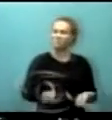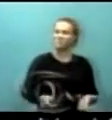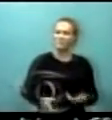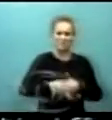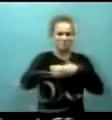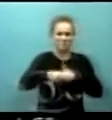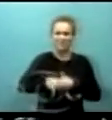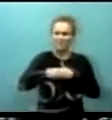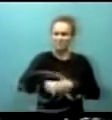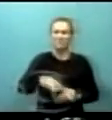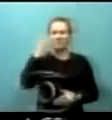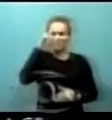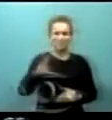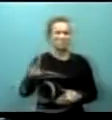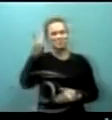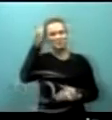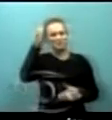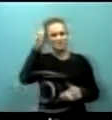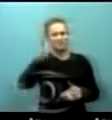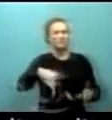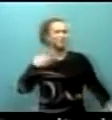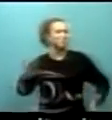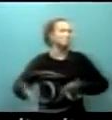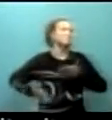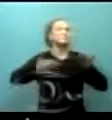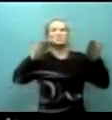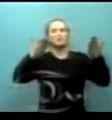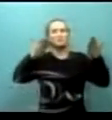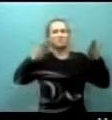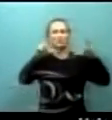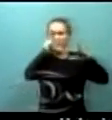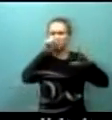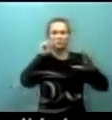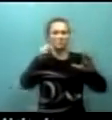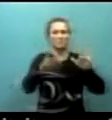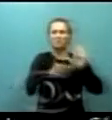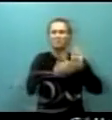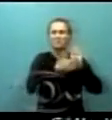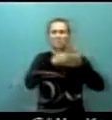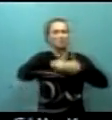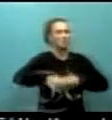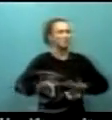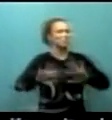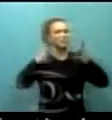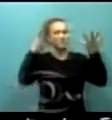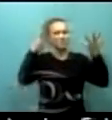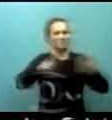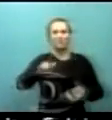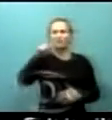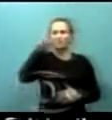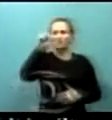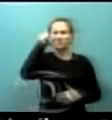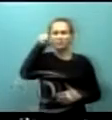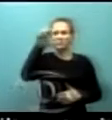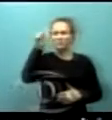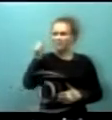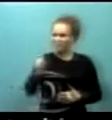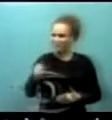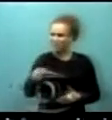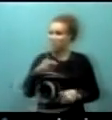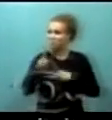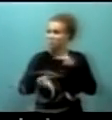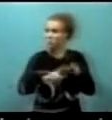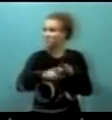à Câmara. A Câmara se exaltando uma personalidade como Galha Kratchenko. E o joinvilense também valoriza